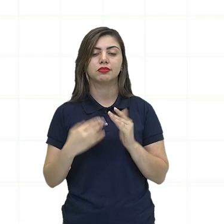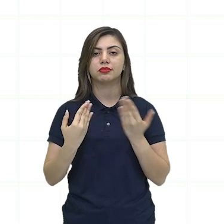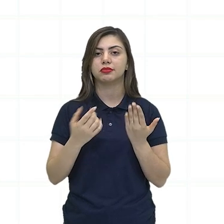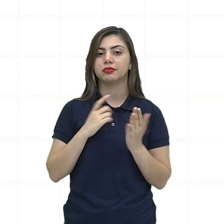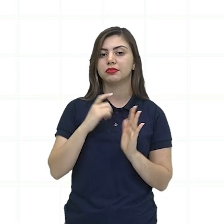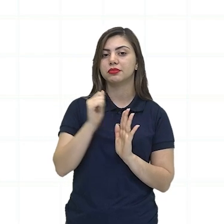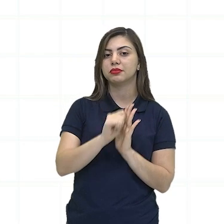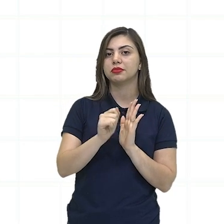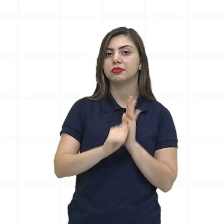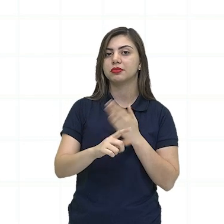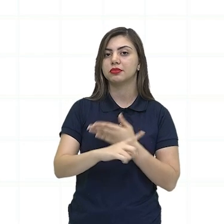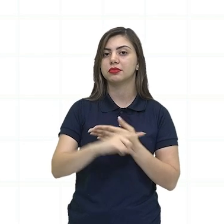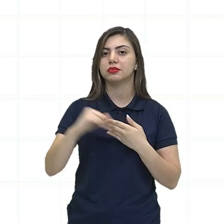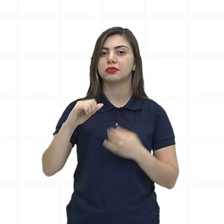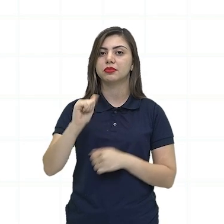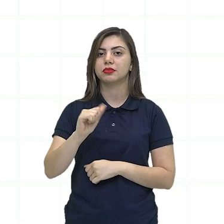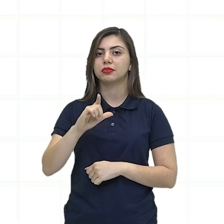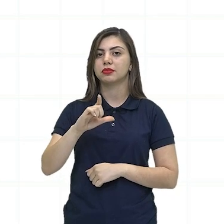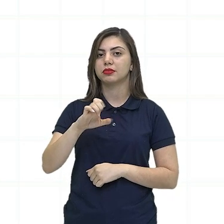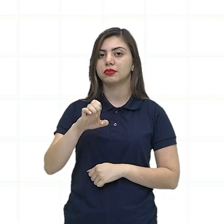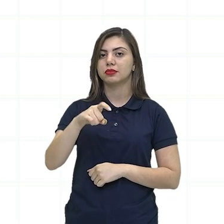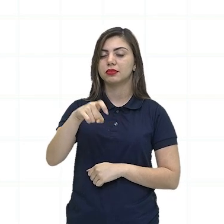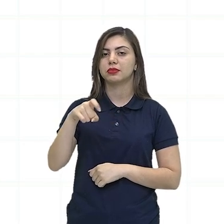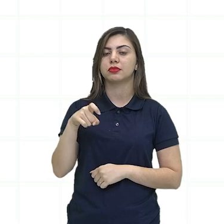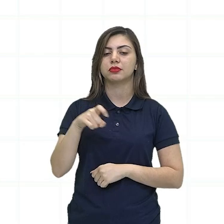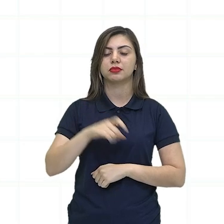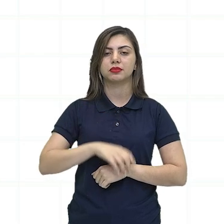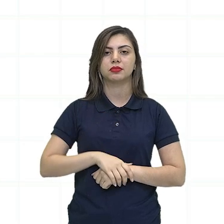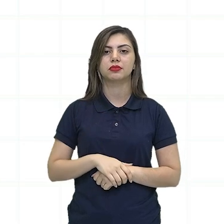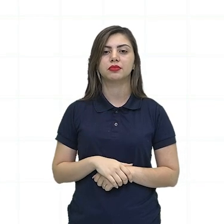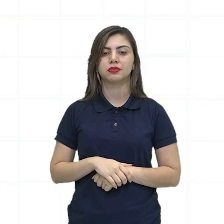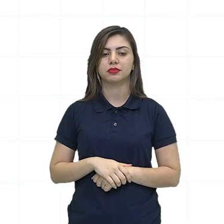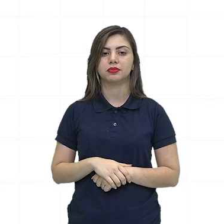escrito pelo Alex, ok?